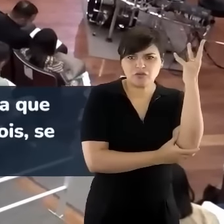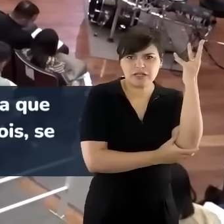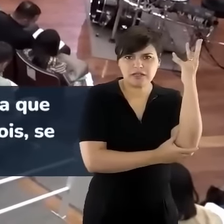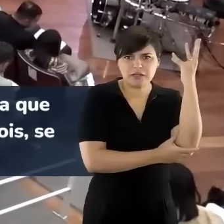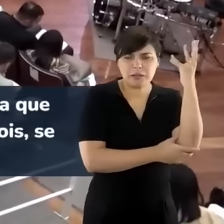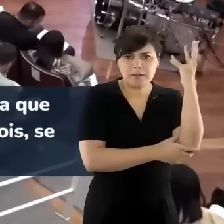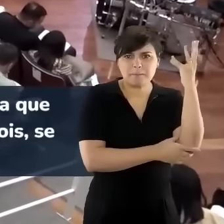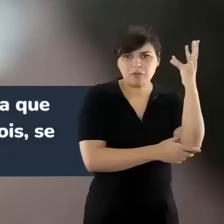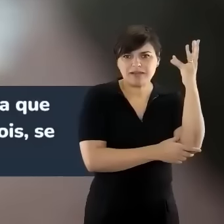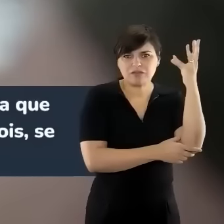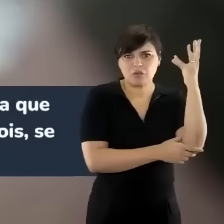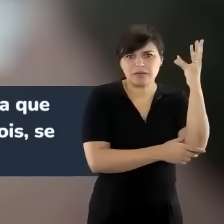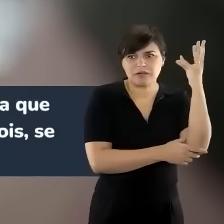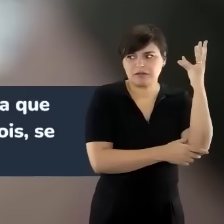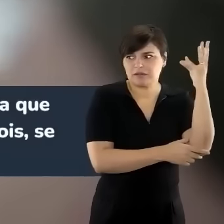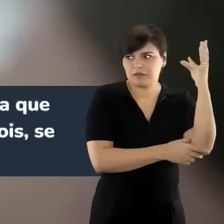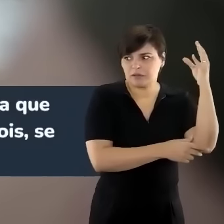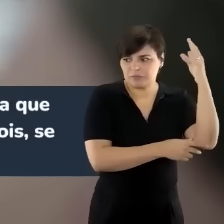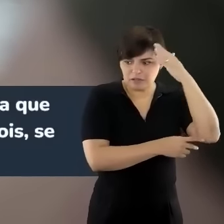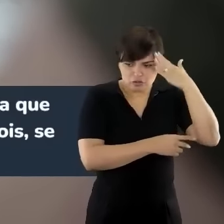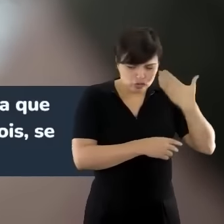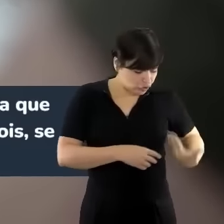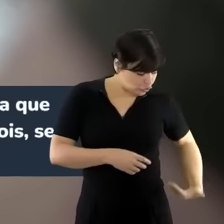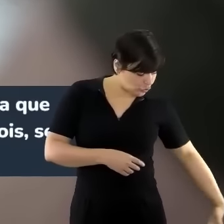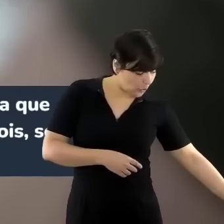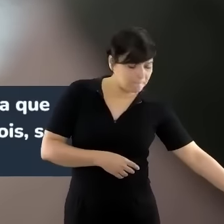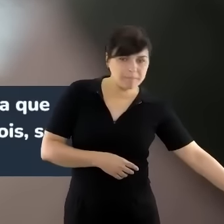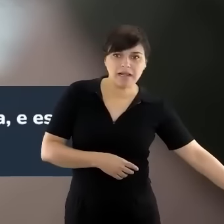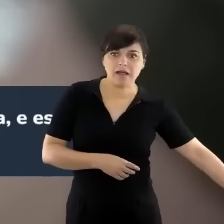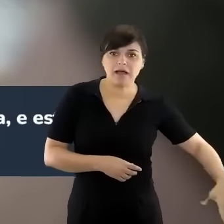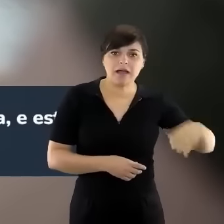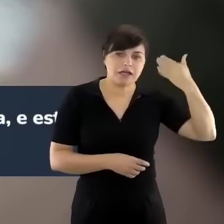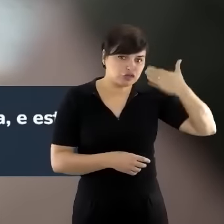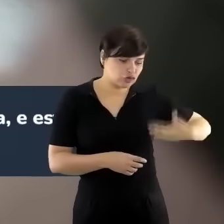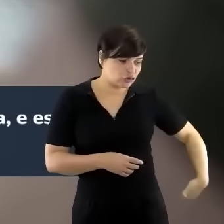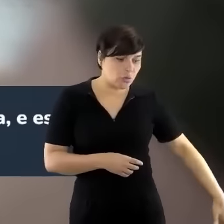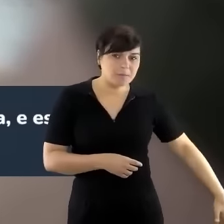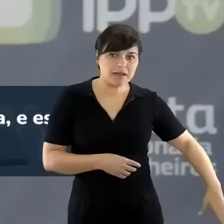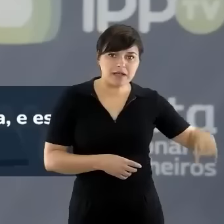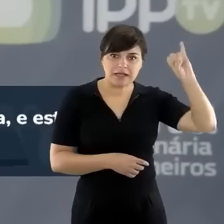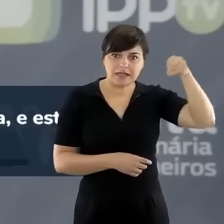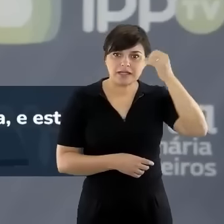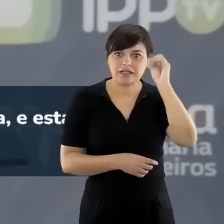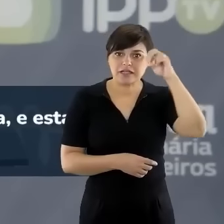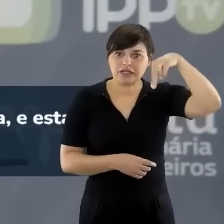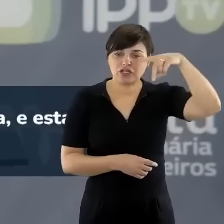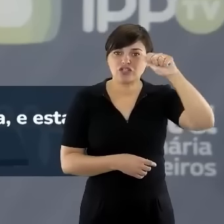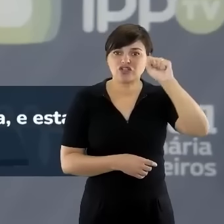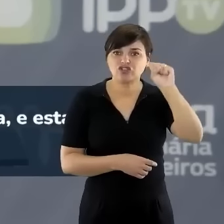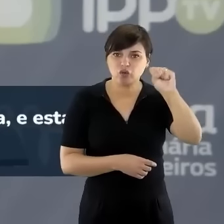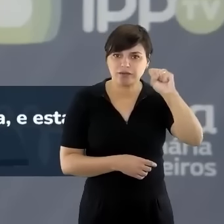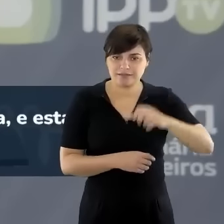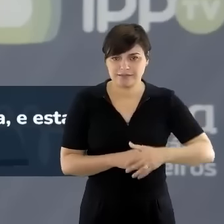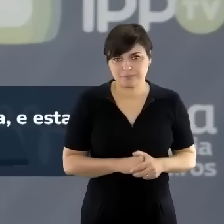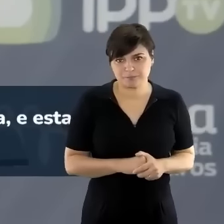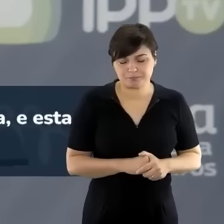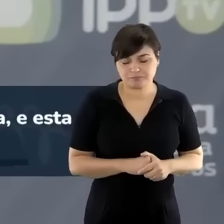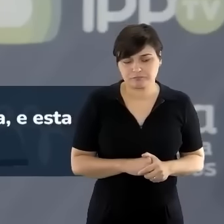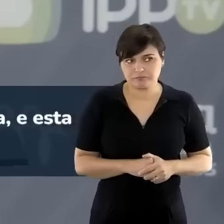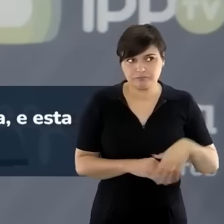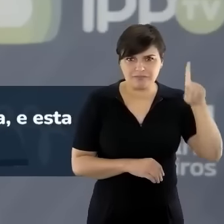seu desconforto Jonas pois se alegrou em extremo por causa da planta mas Deus no dia